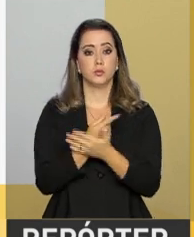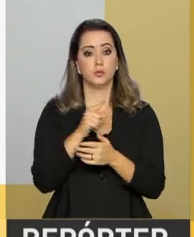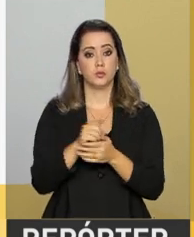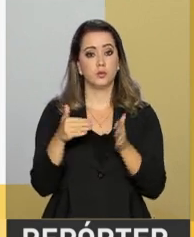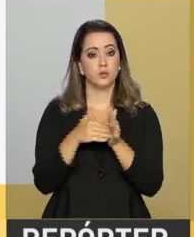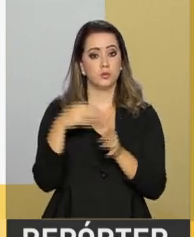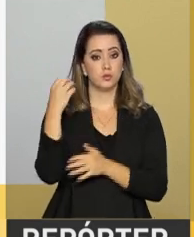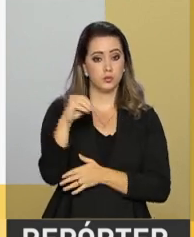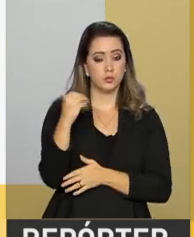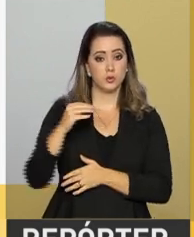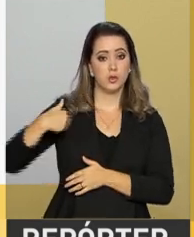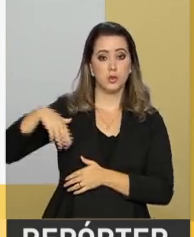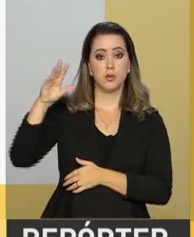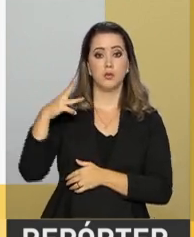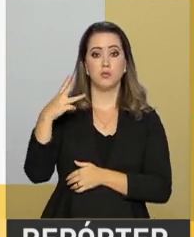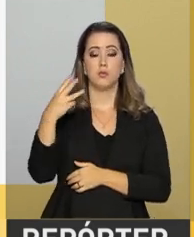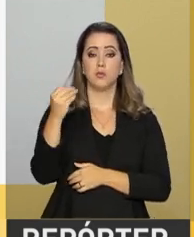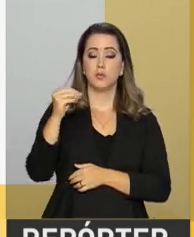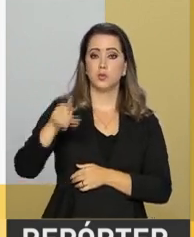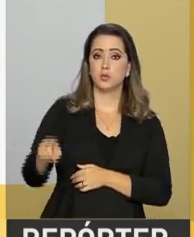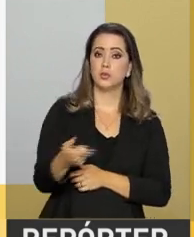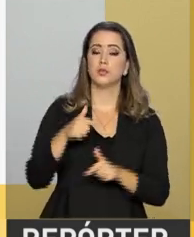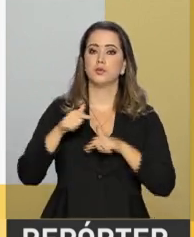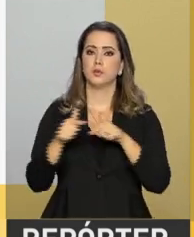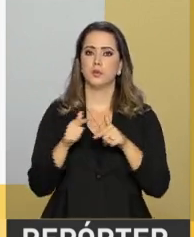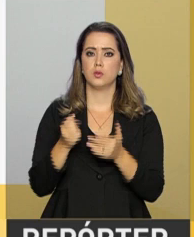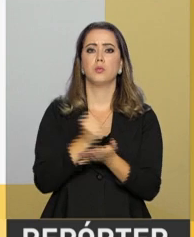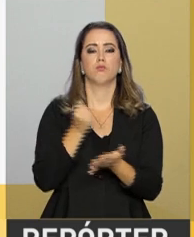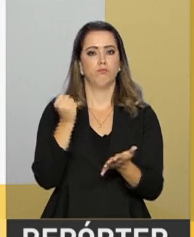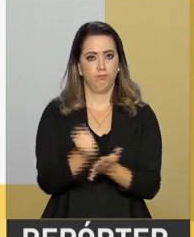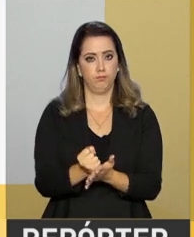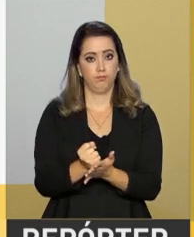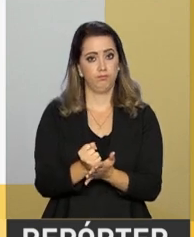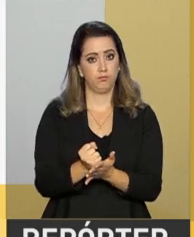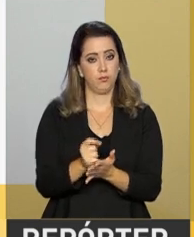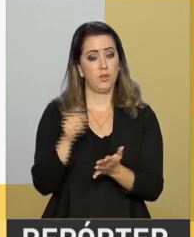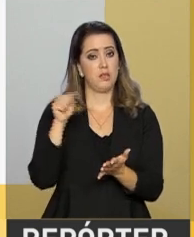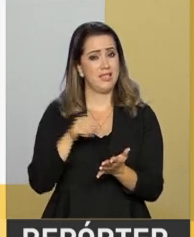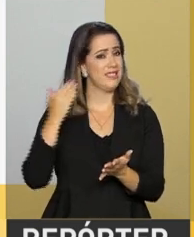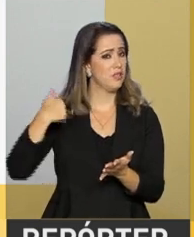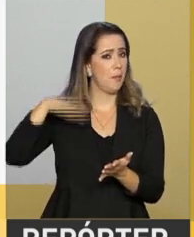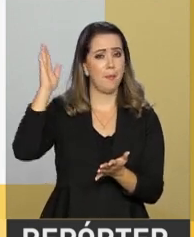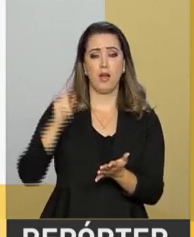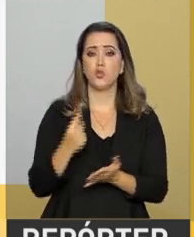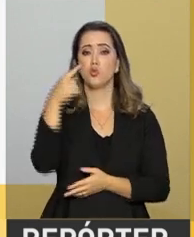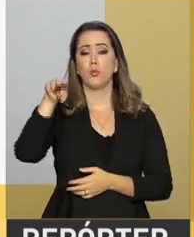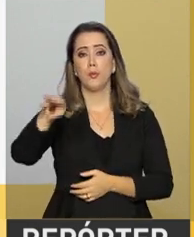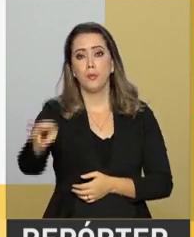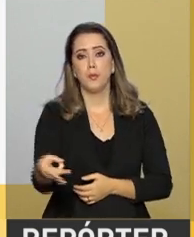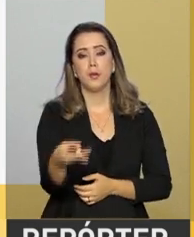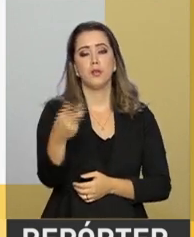geramos mais de 300 mil postos de trabalho com carteira assinada e na verdade mais de um milhão e 200 mil